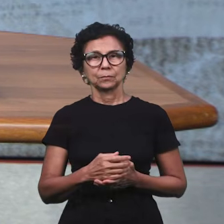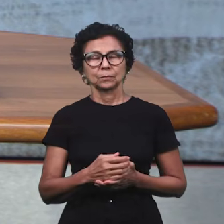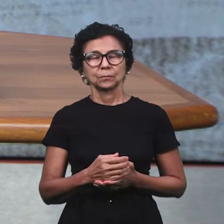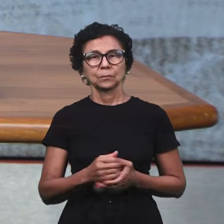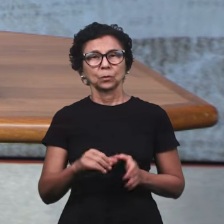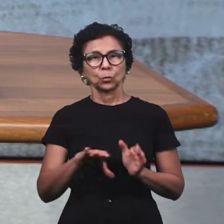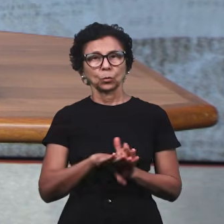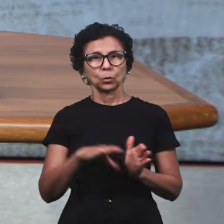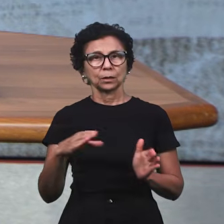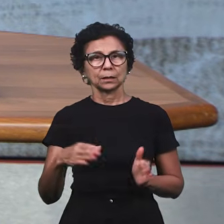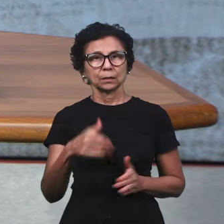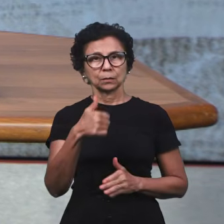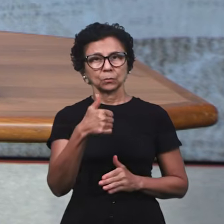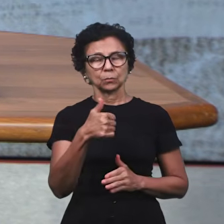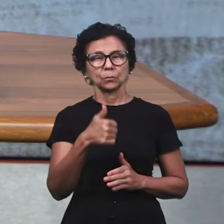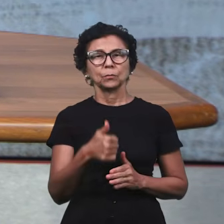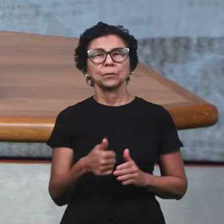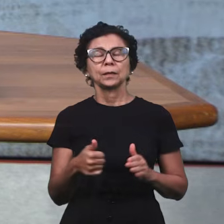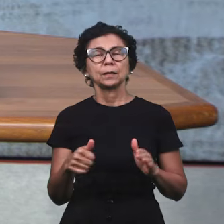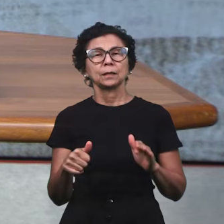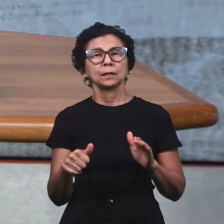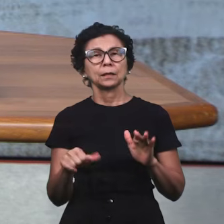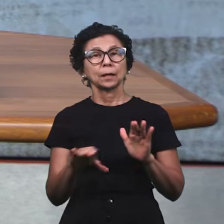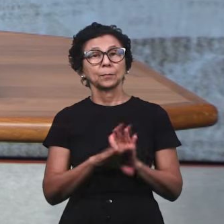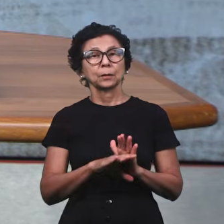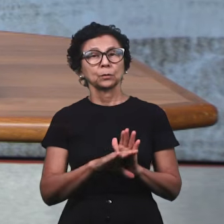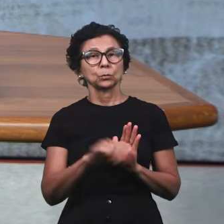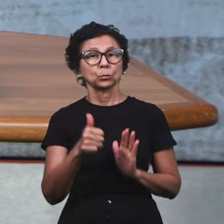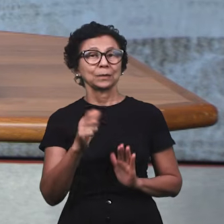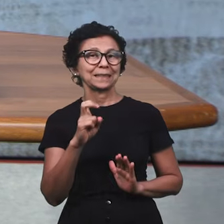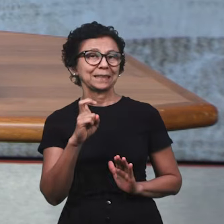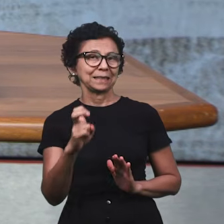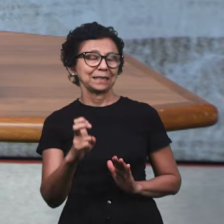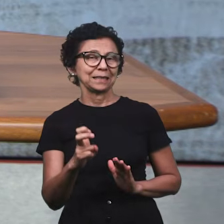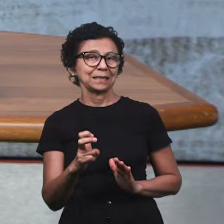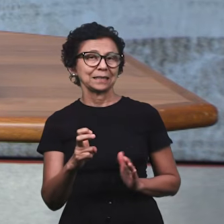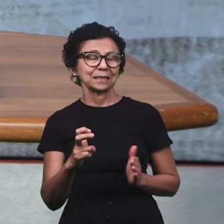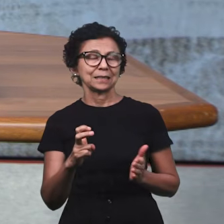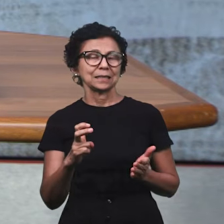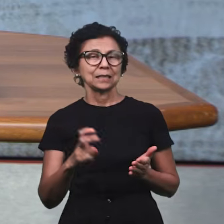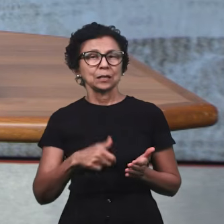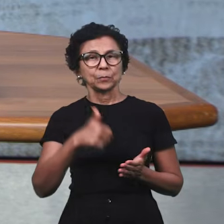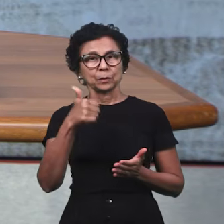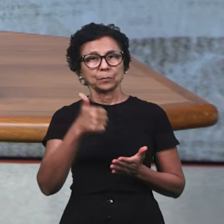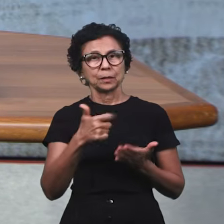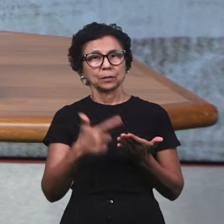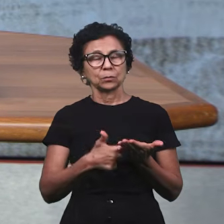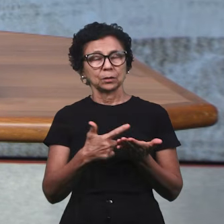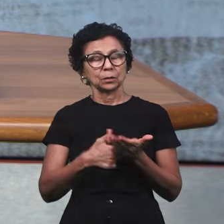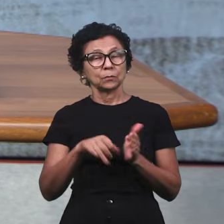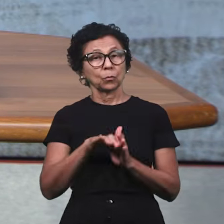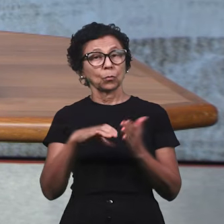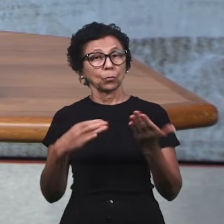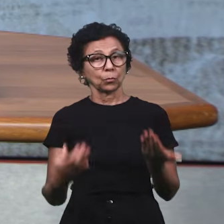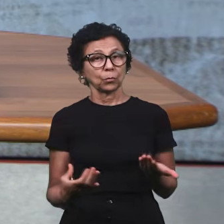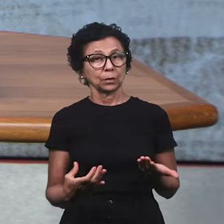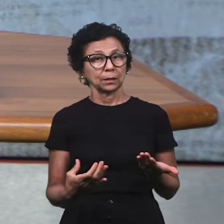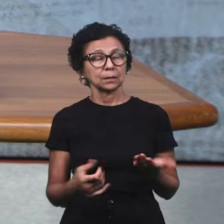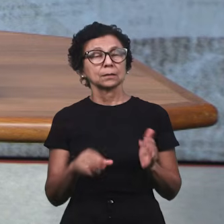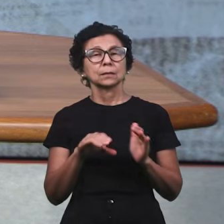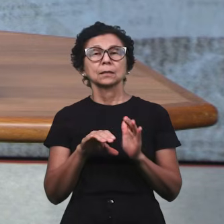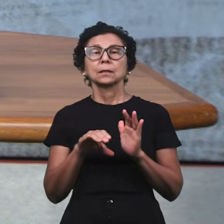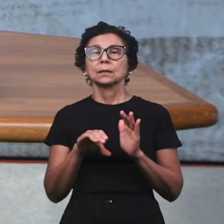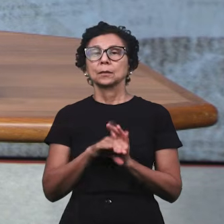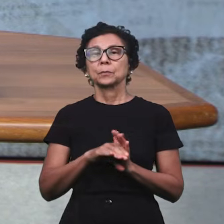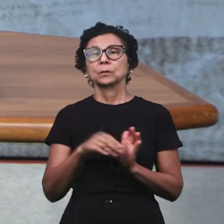Hoje vamos ler o capítulo 15. Primeiro livro das Crônicas, capítulo 15. Nós